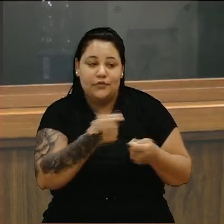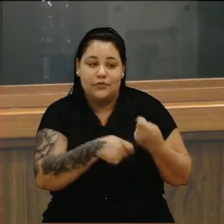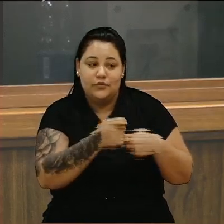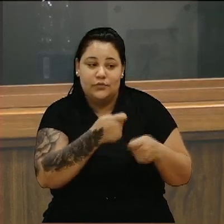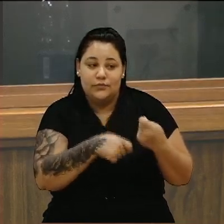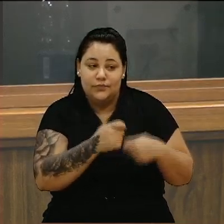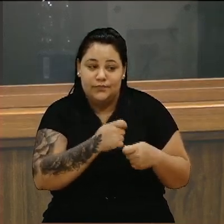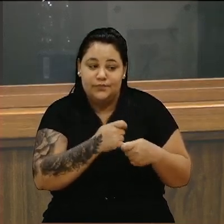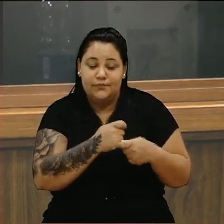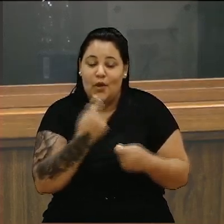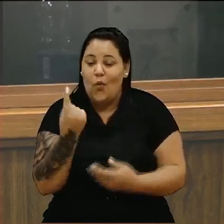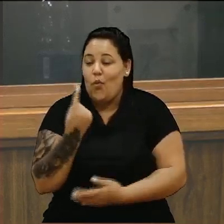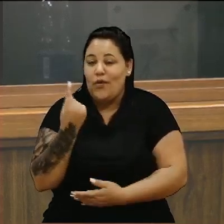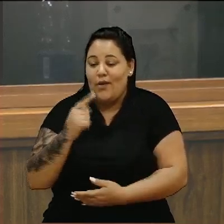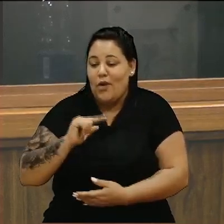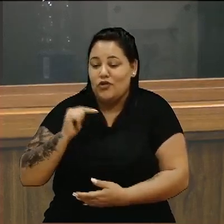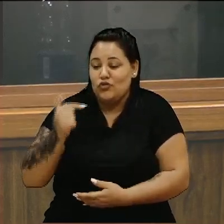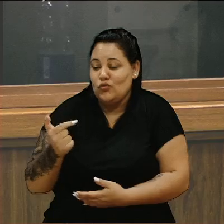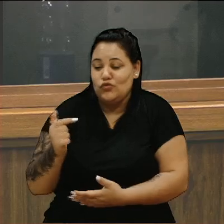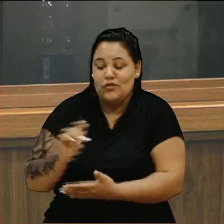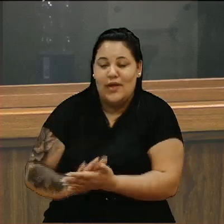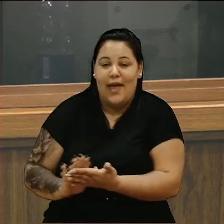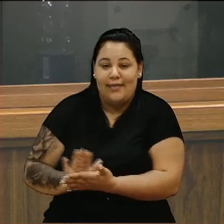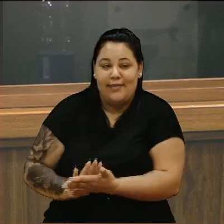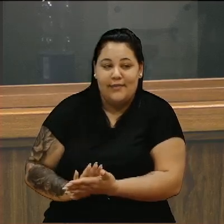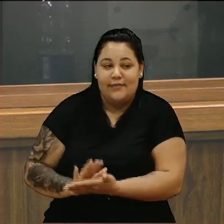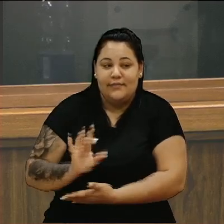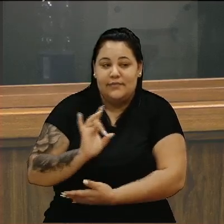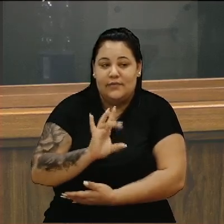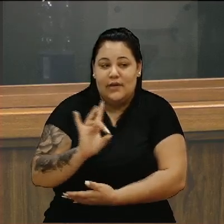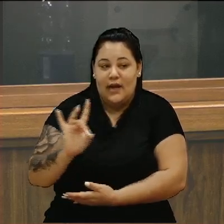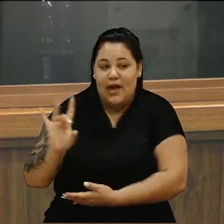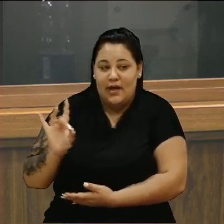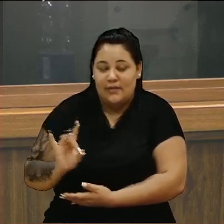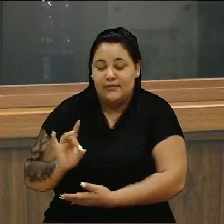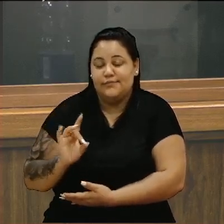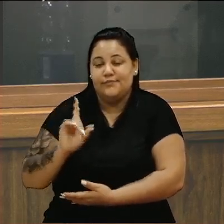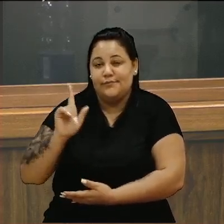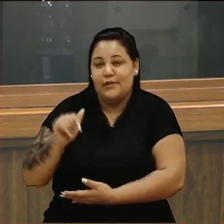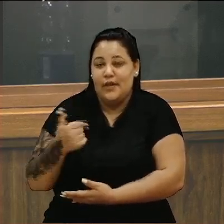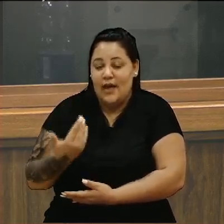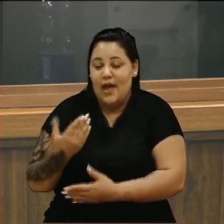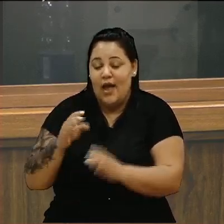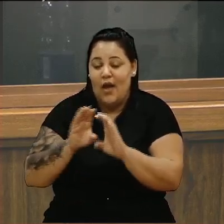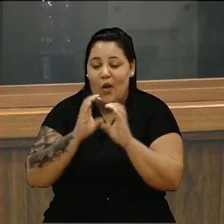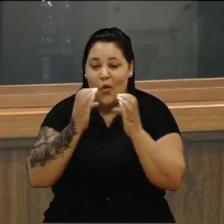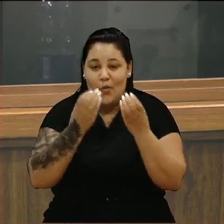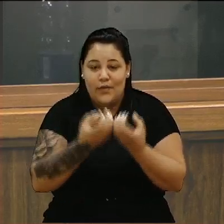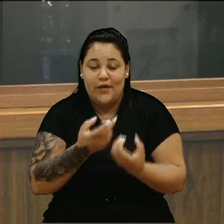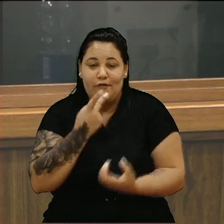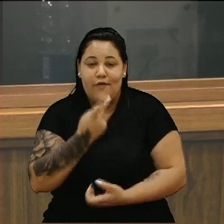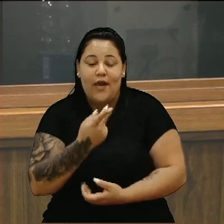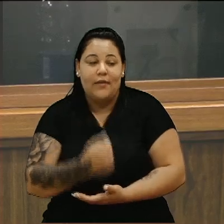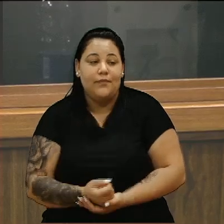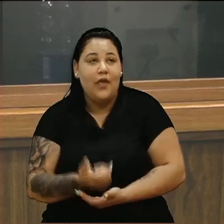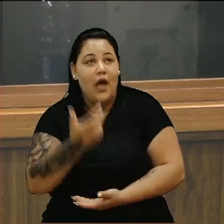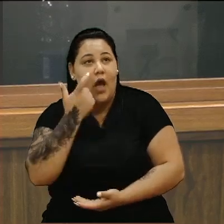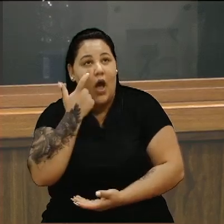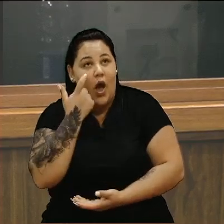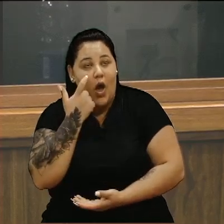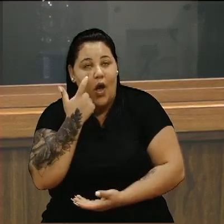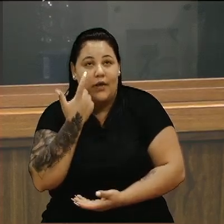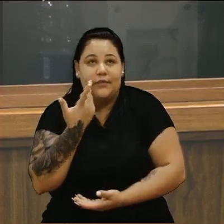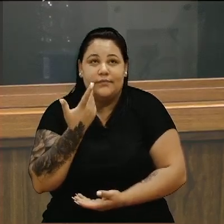solução única. Cada secretaria te diz uma coisa, e a comunidade diz assim, olha, eu estou com vontade de sair de lá e vender